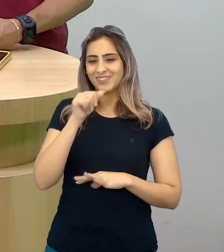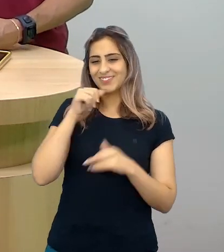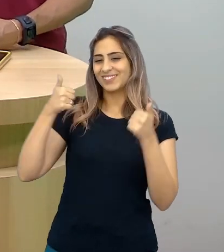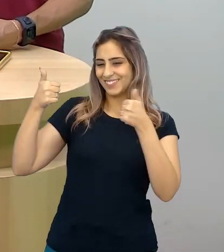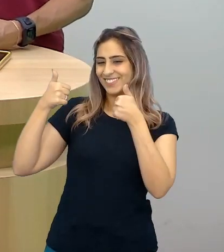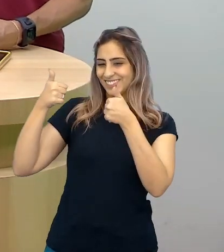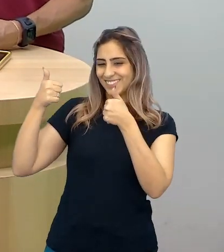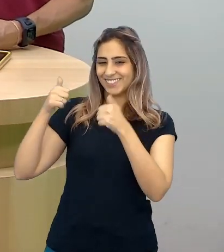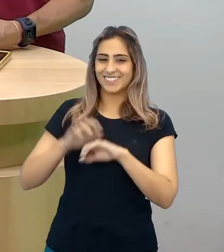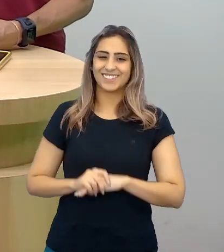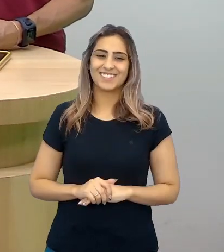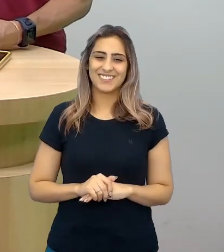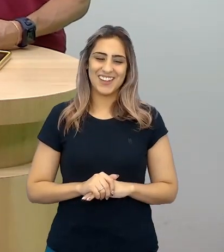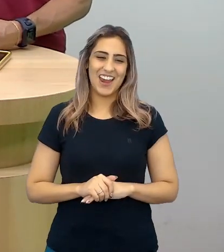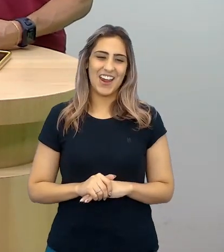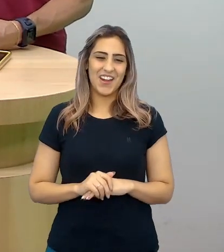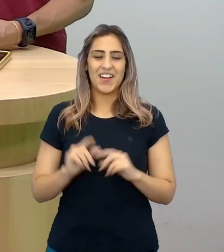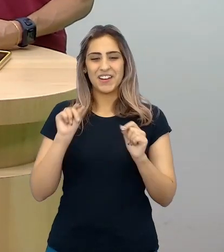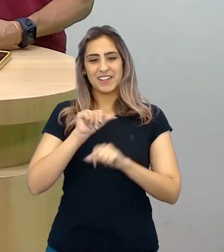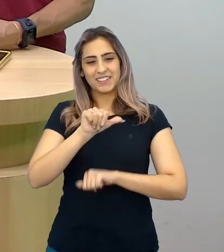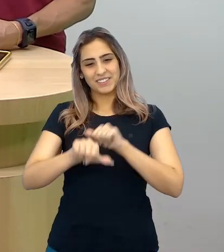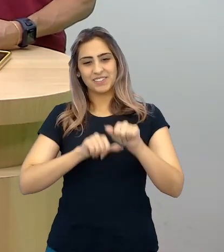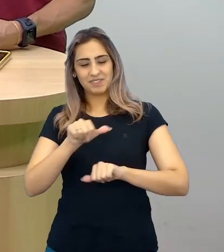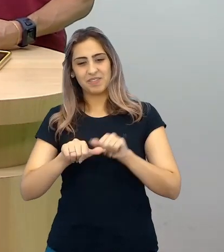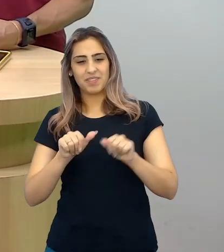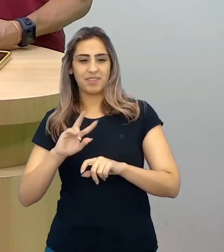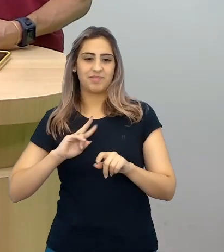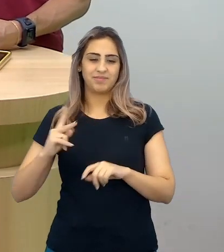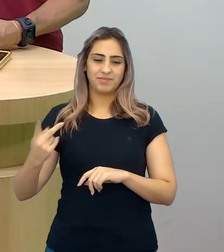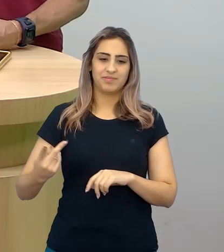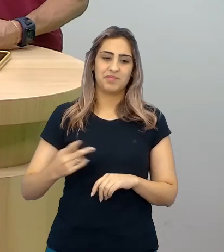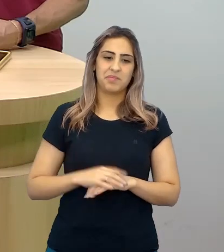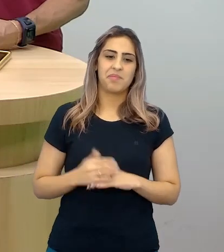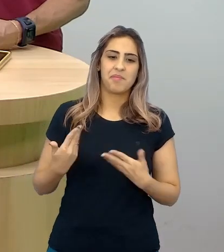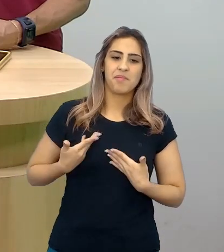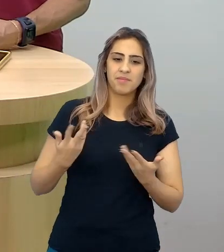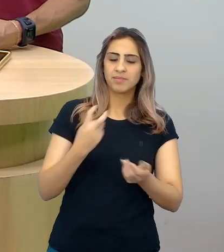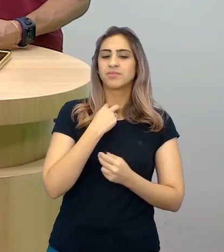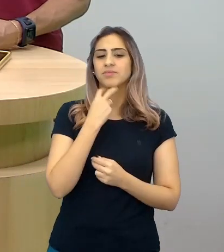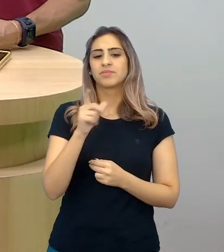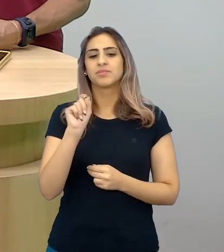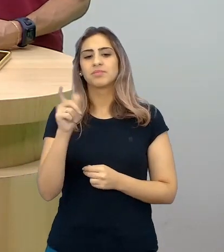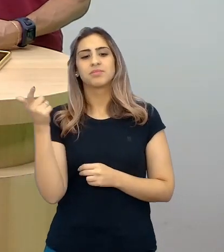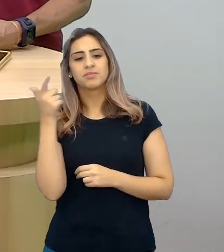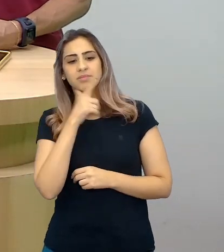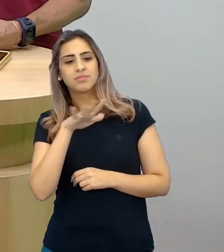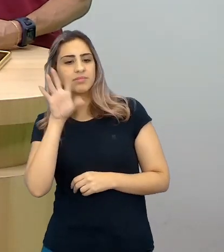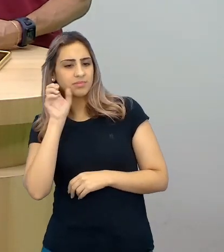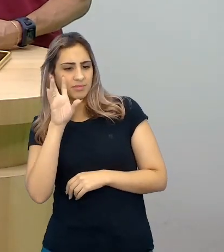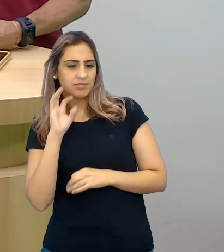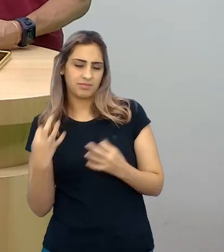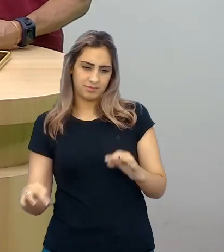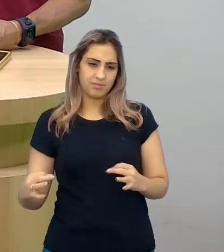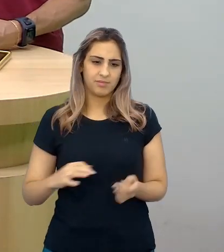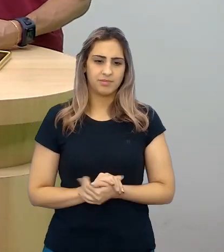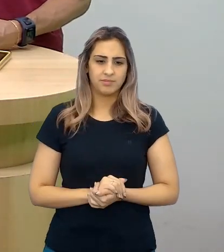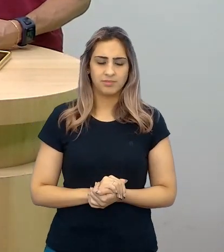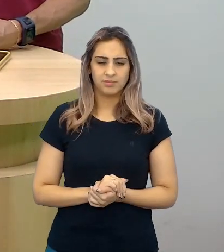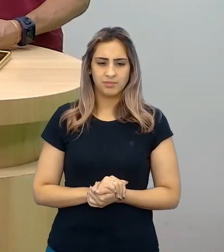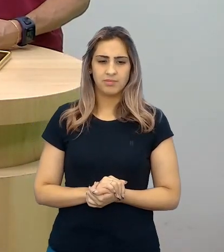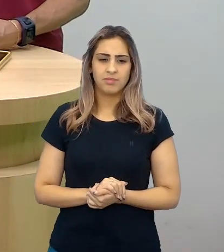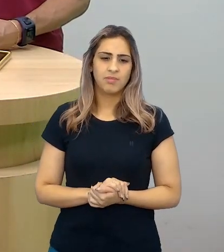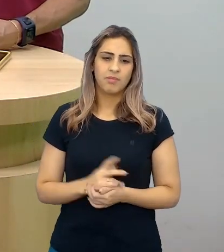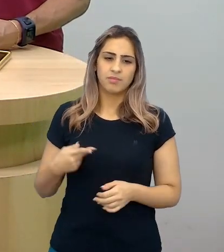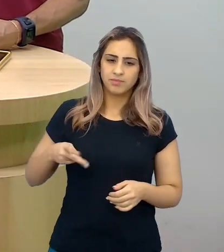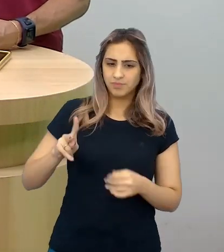que tá aí, né, Bianca? Isso aí. Sim. Daqui a pouco troca para Caroline e elas estão lá levando a nossa voz para quem não consegue ouvir, né? Isso de aí. uma forma bem brilhante,